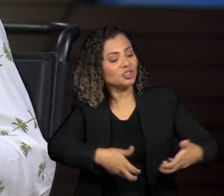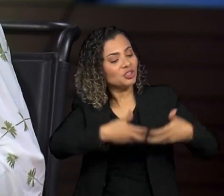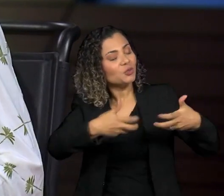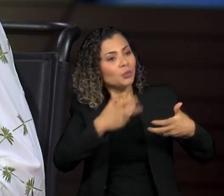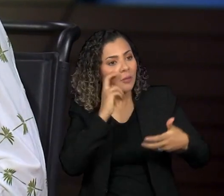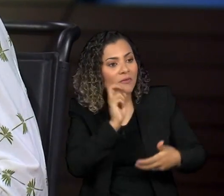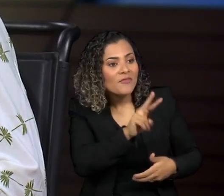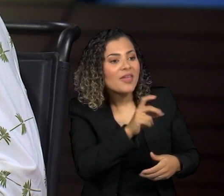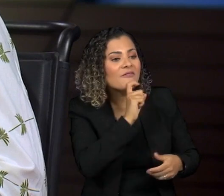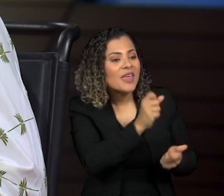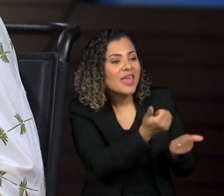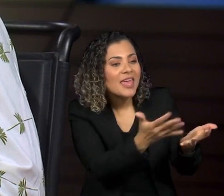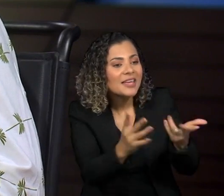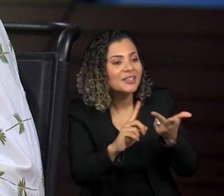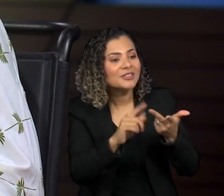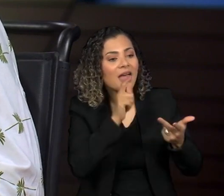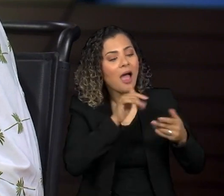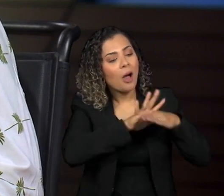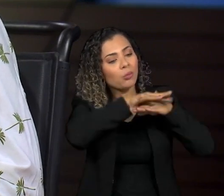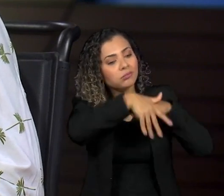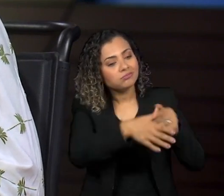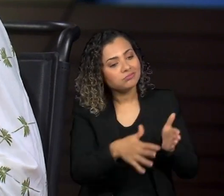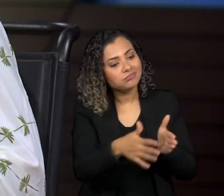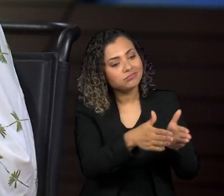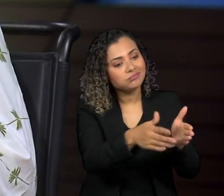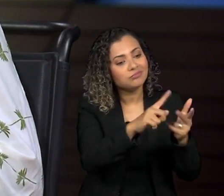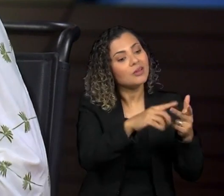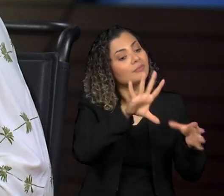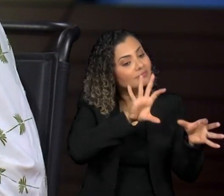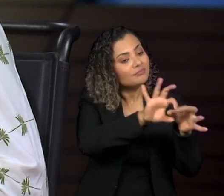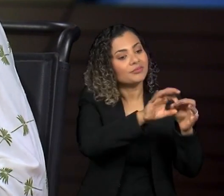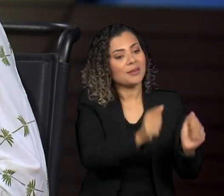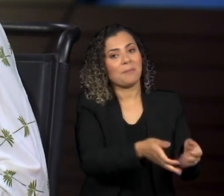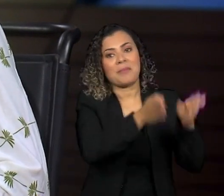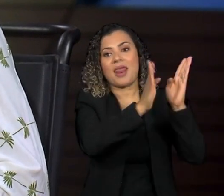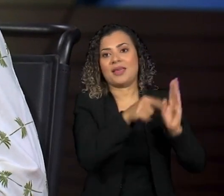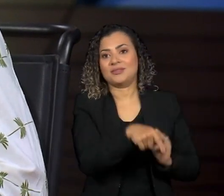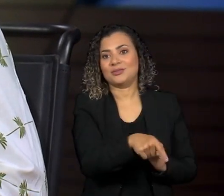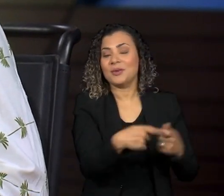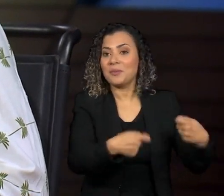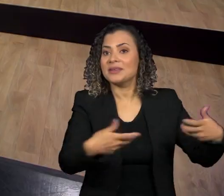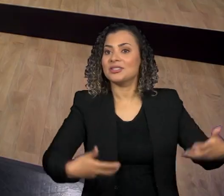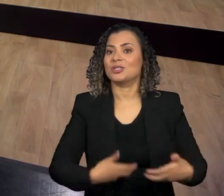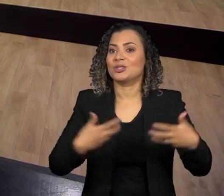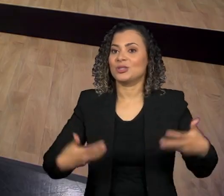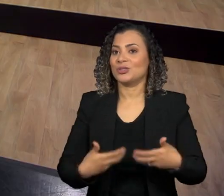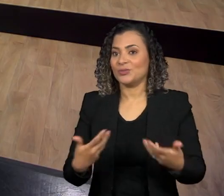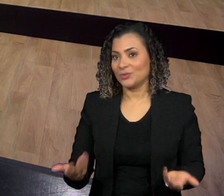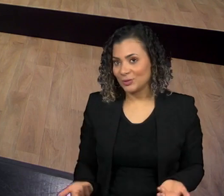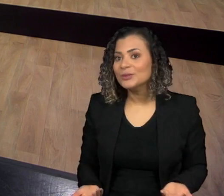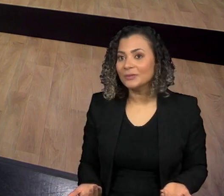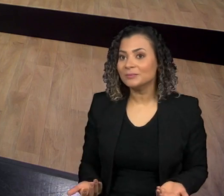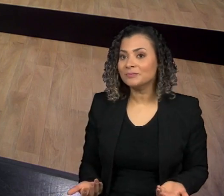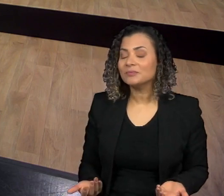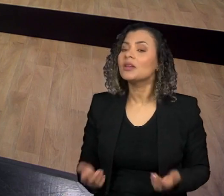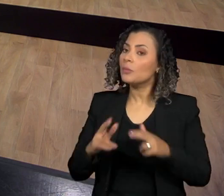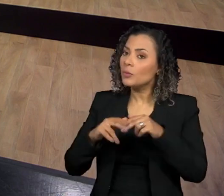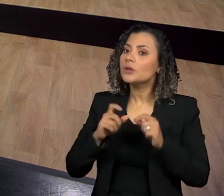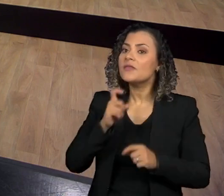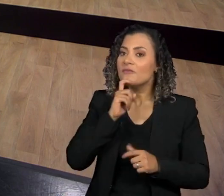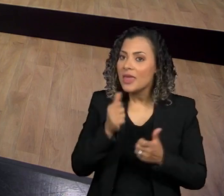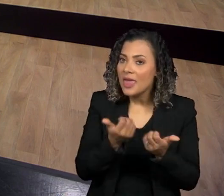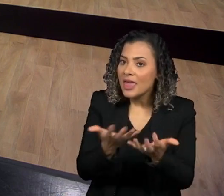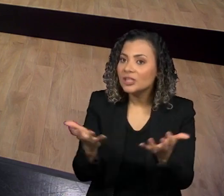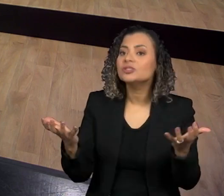está muito, né, voltado à tecnologia, para a tela, né? A gente precisa de estímulos, então, ter espaços verdes sim,